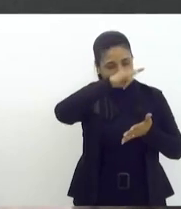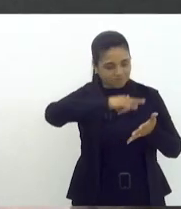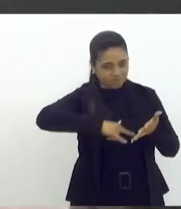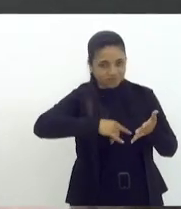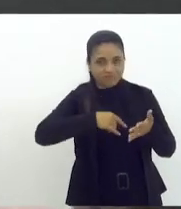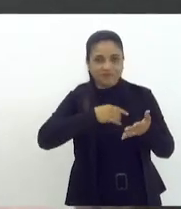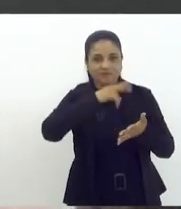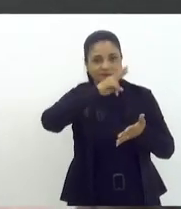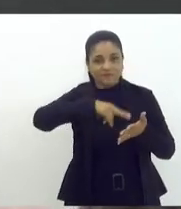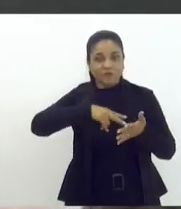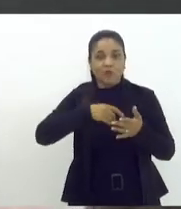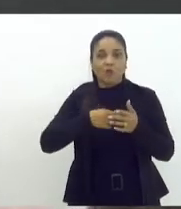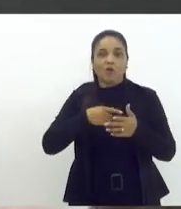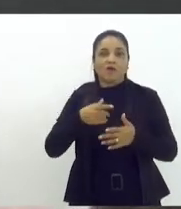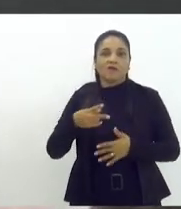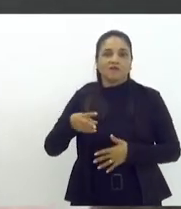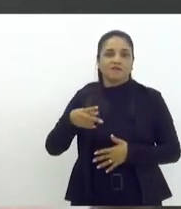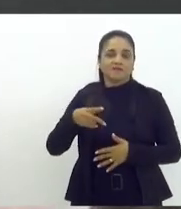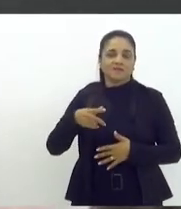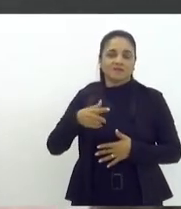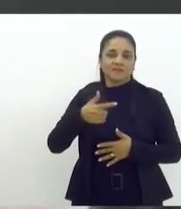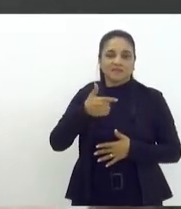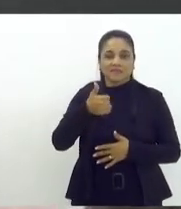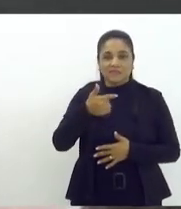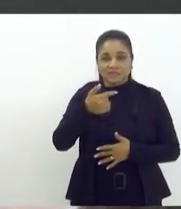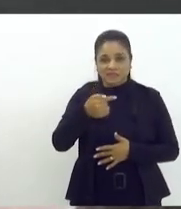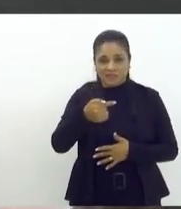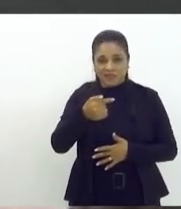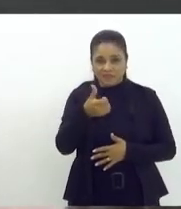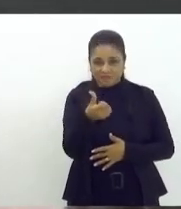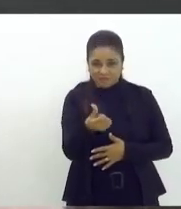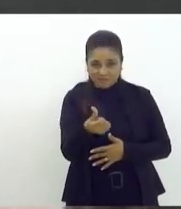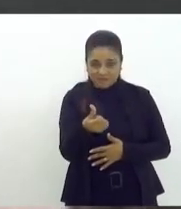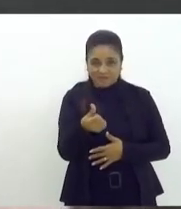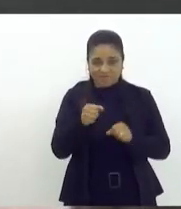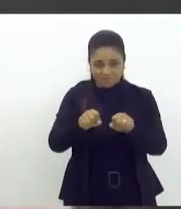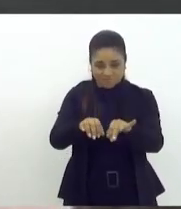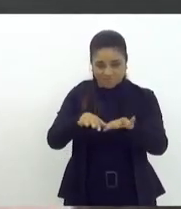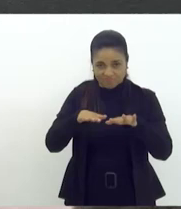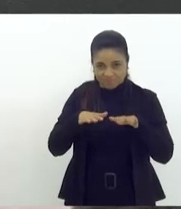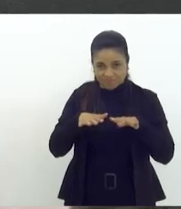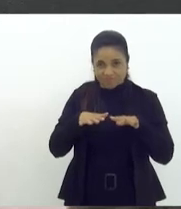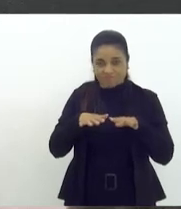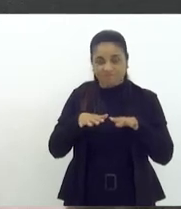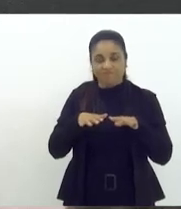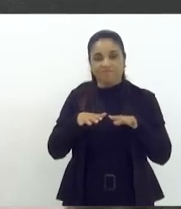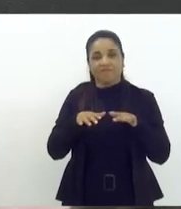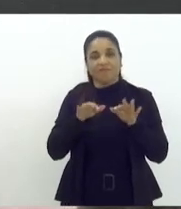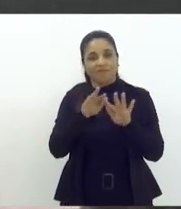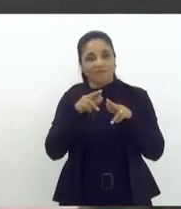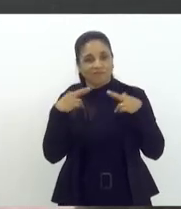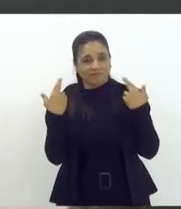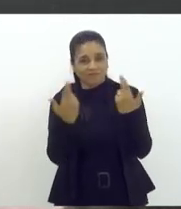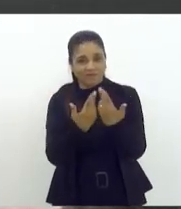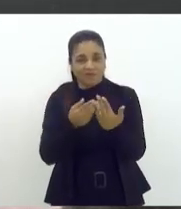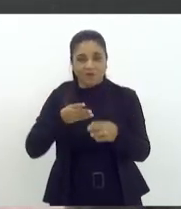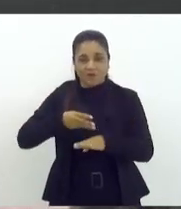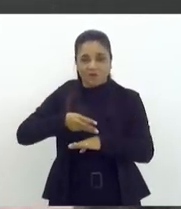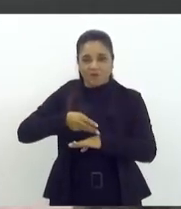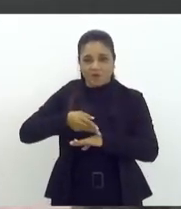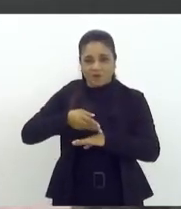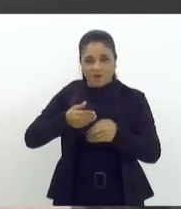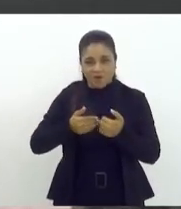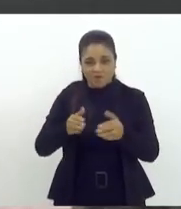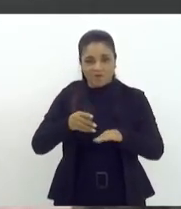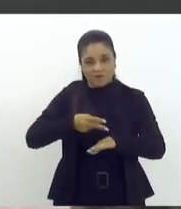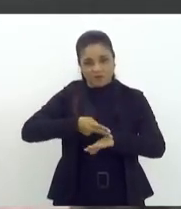o ocorrido na septuagésima sexta sessão ordinária iniciada às 14 horas